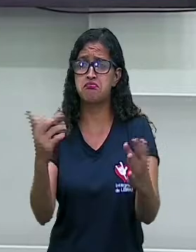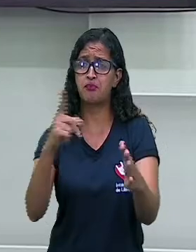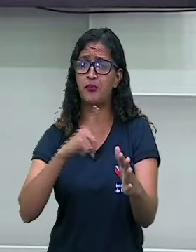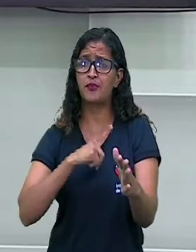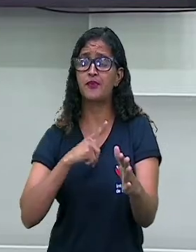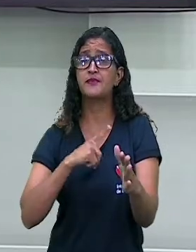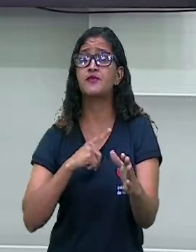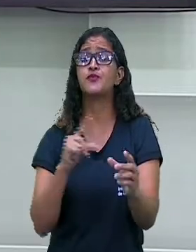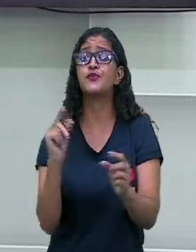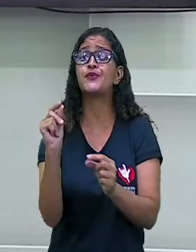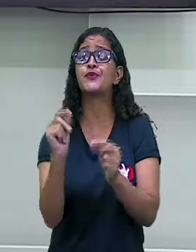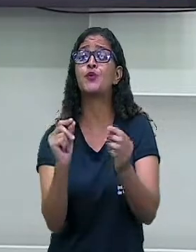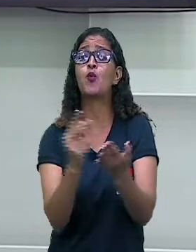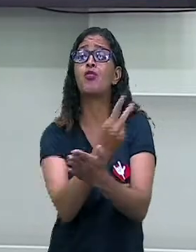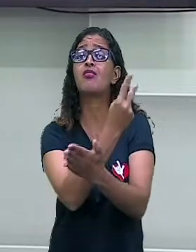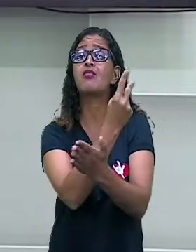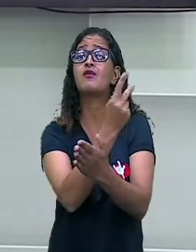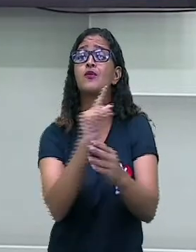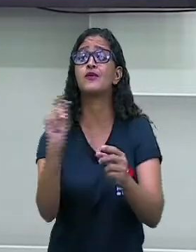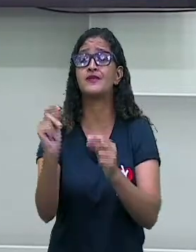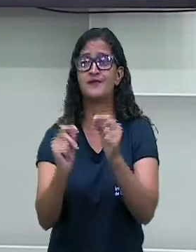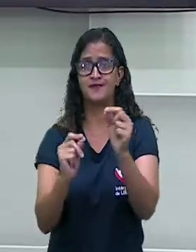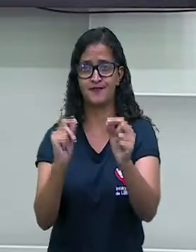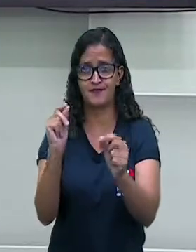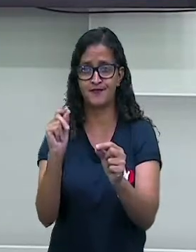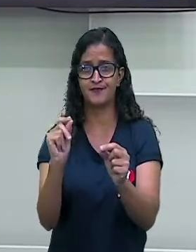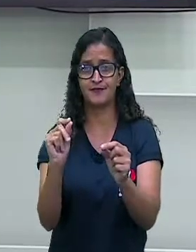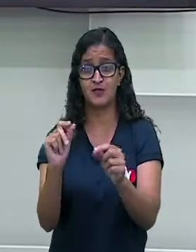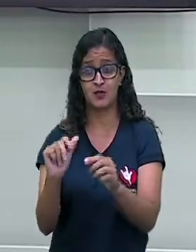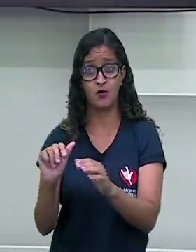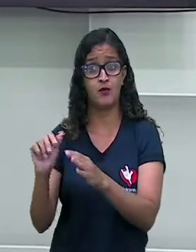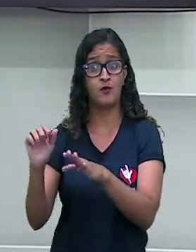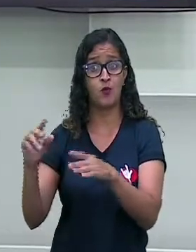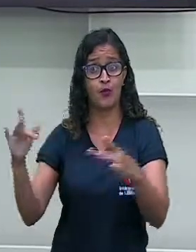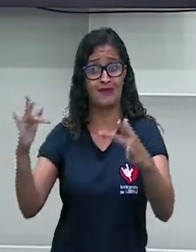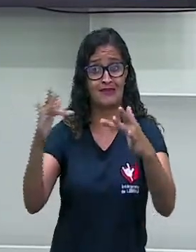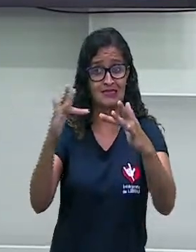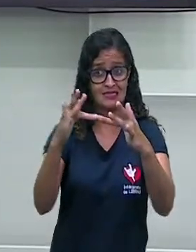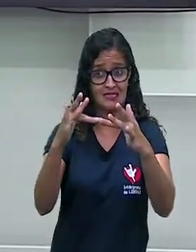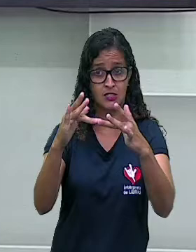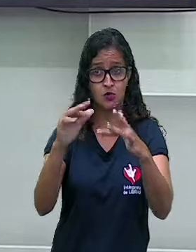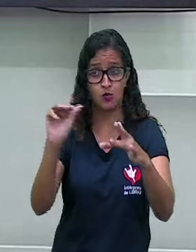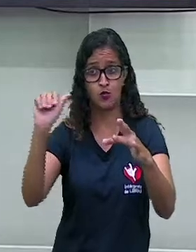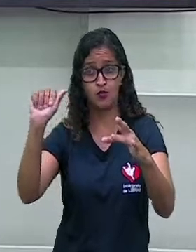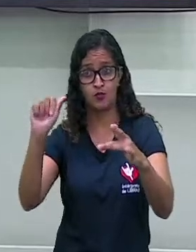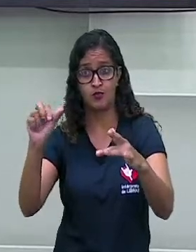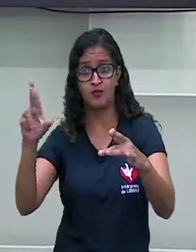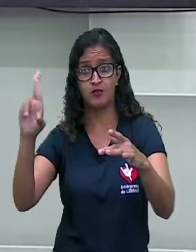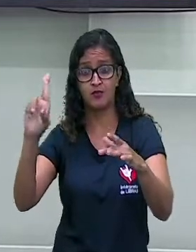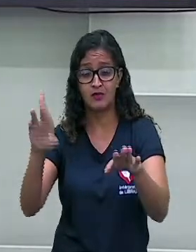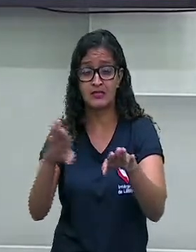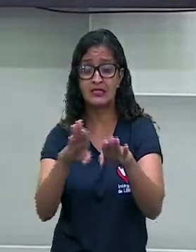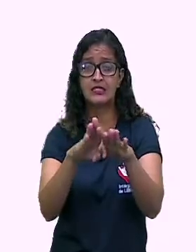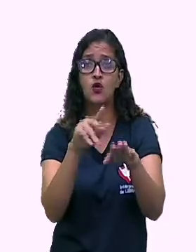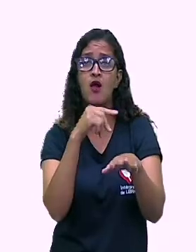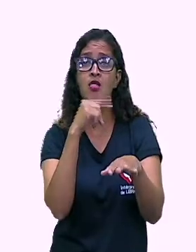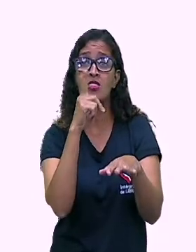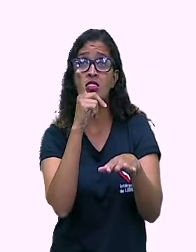esse ferrugem? O contato com o ar e com a água. Bom,